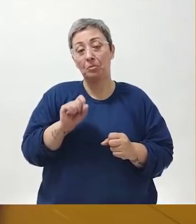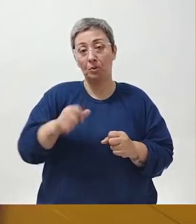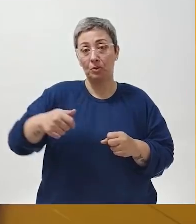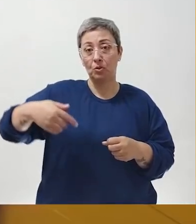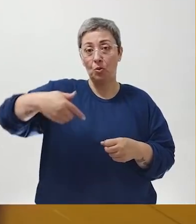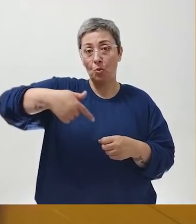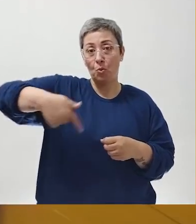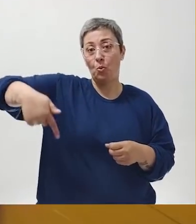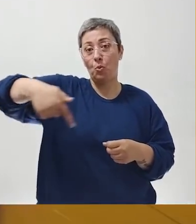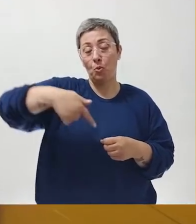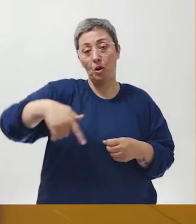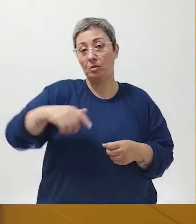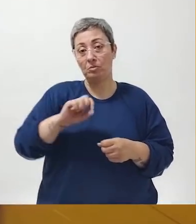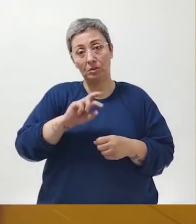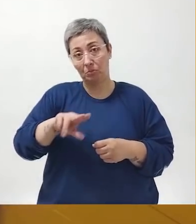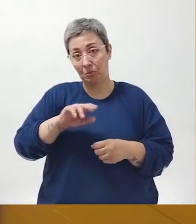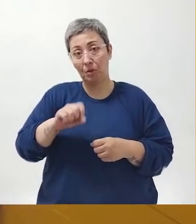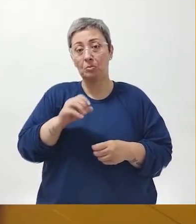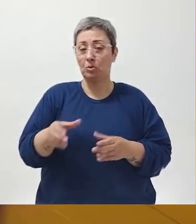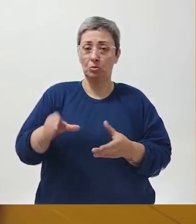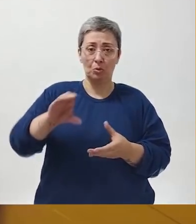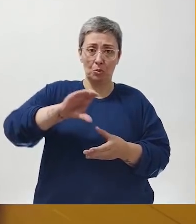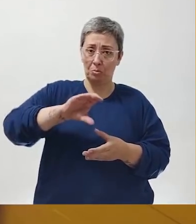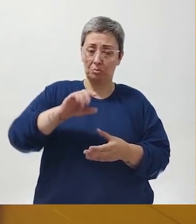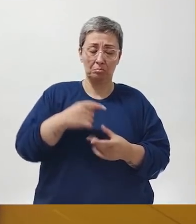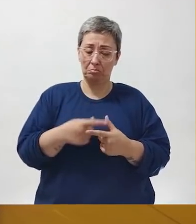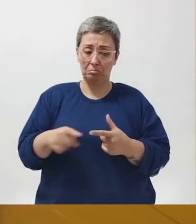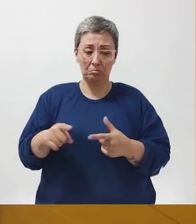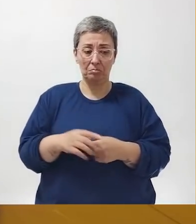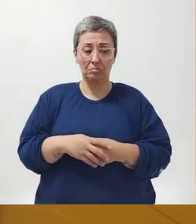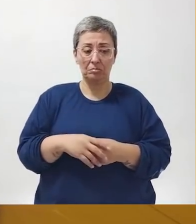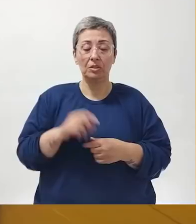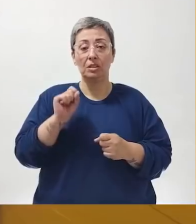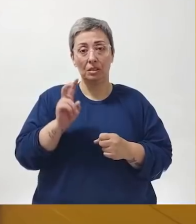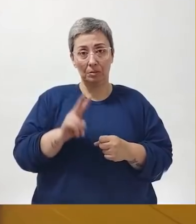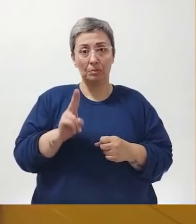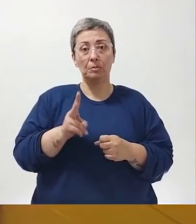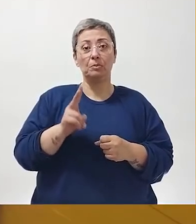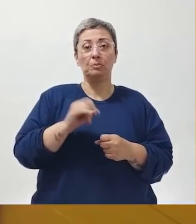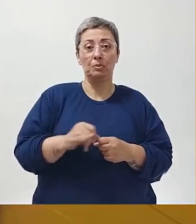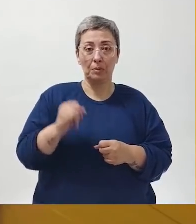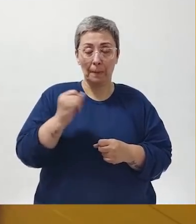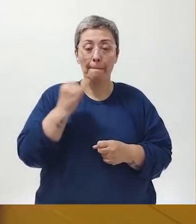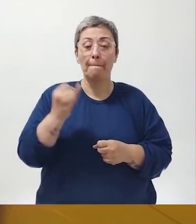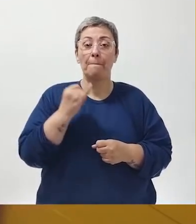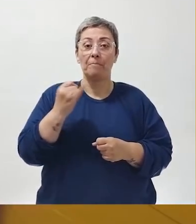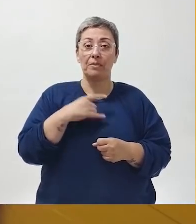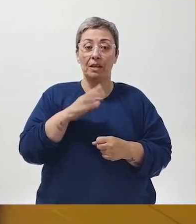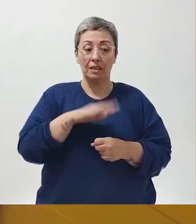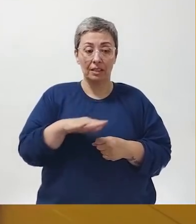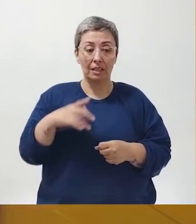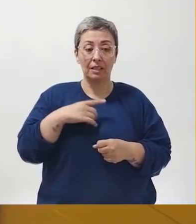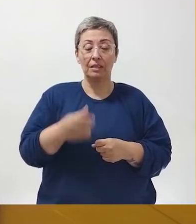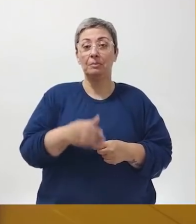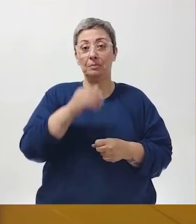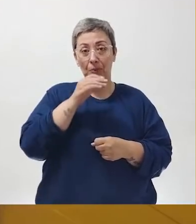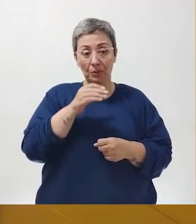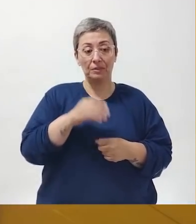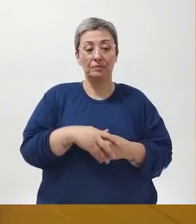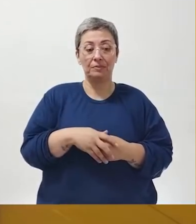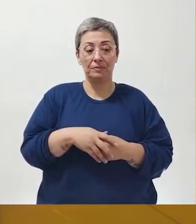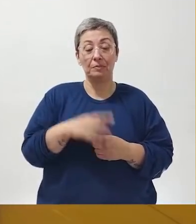criativo da linguagem com algum recurso literário, ok? Um outro processo que é o utilizado na língua portuguesa, que está presente mais recentemente